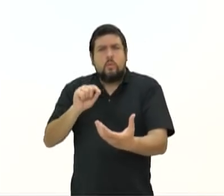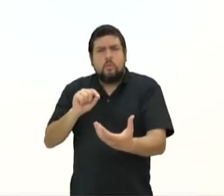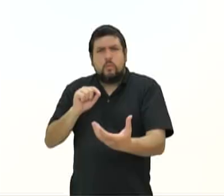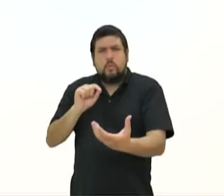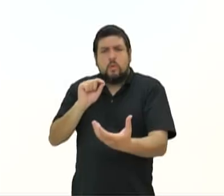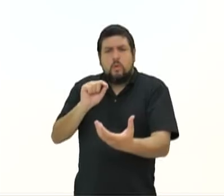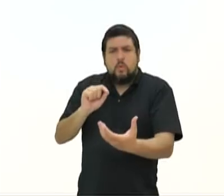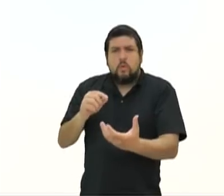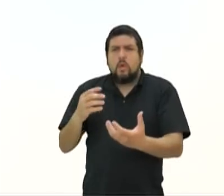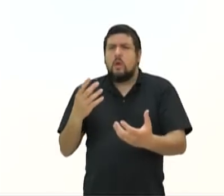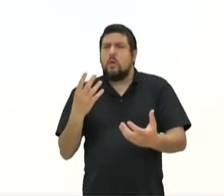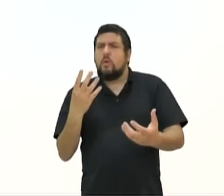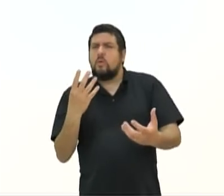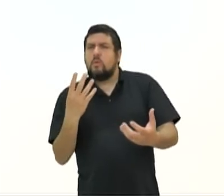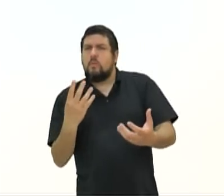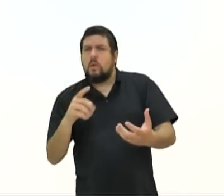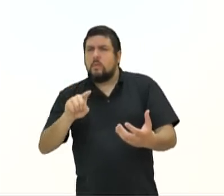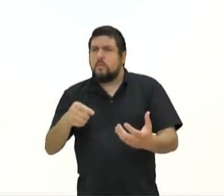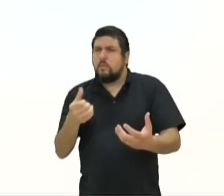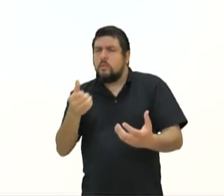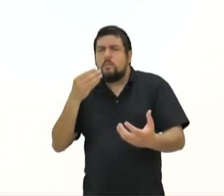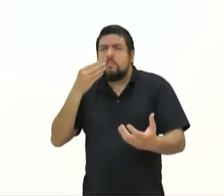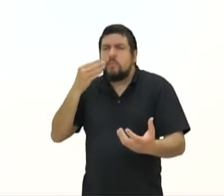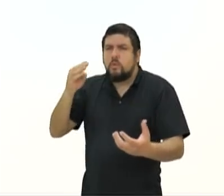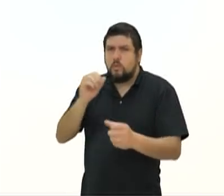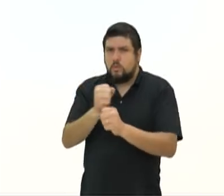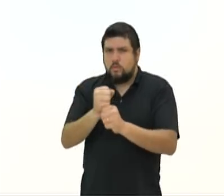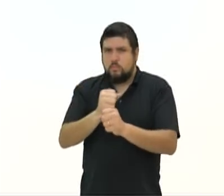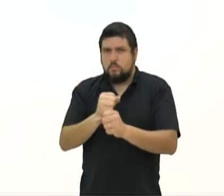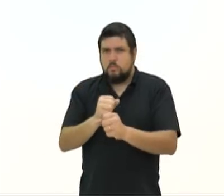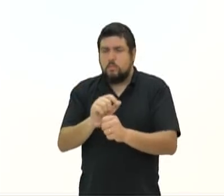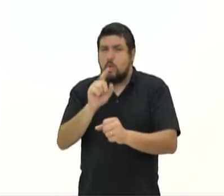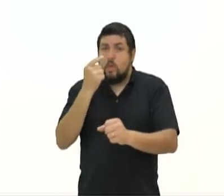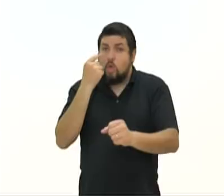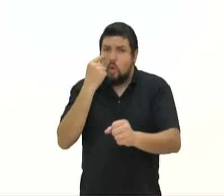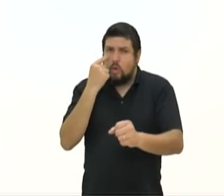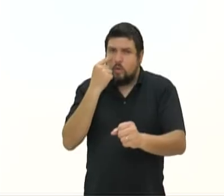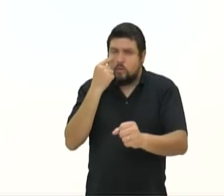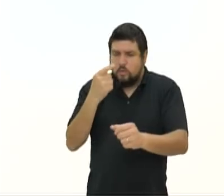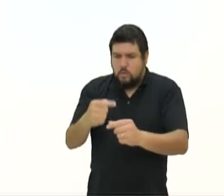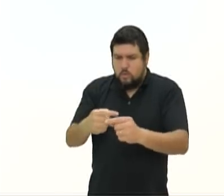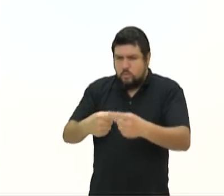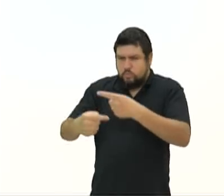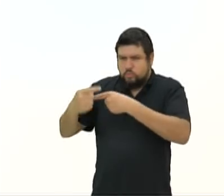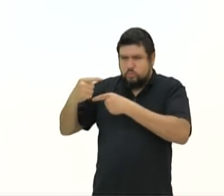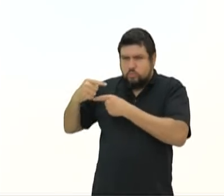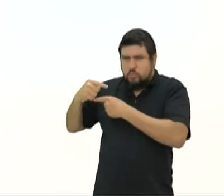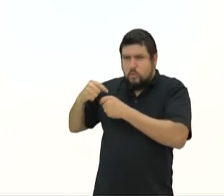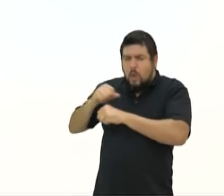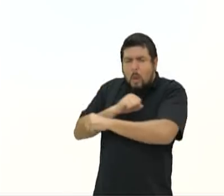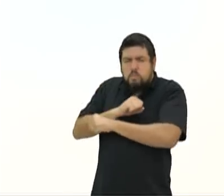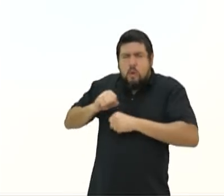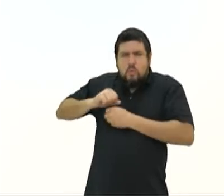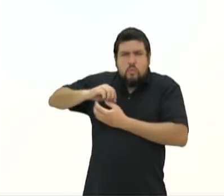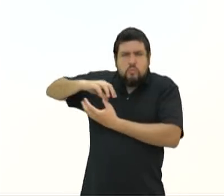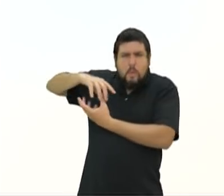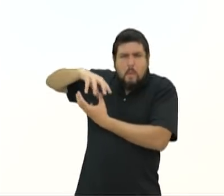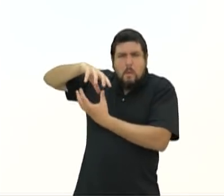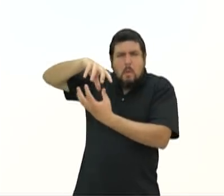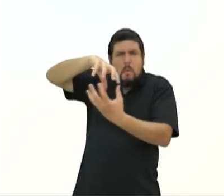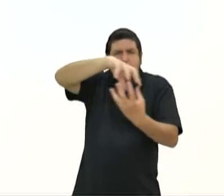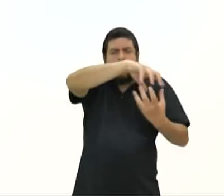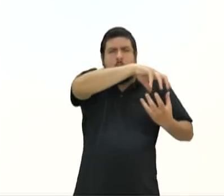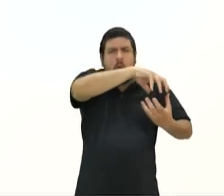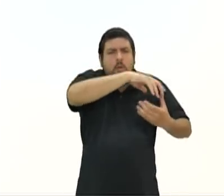Big Bang, levou mais ou menos 10 bilhões de anos para as coisas se organizarem no espaço, para que partículas